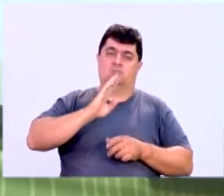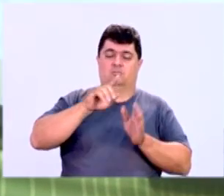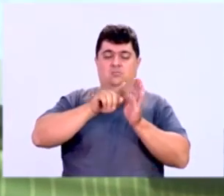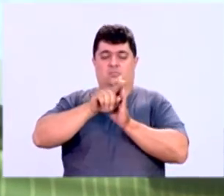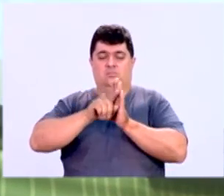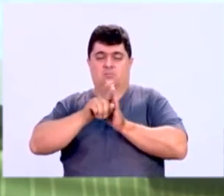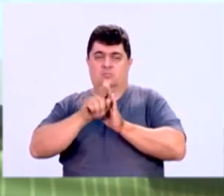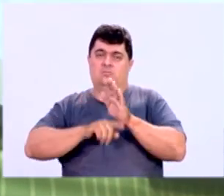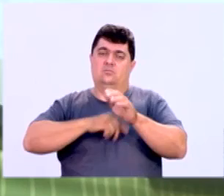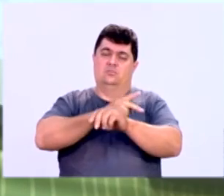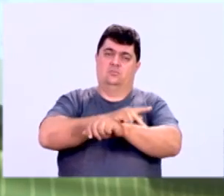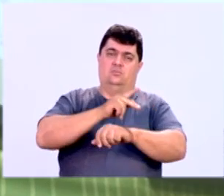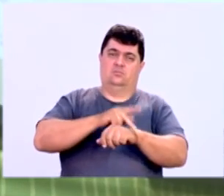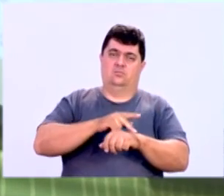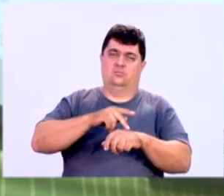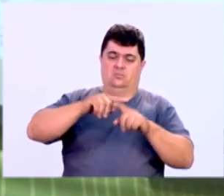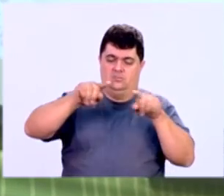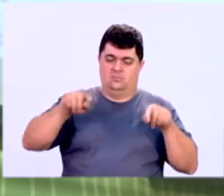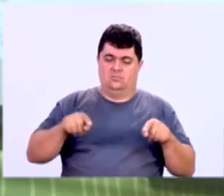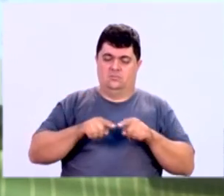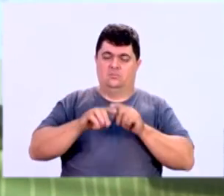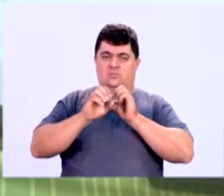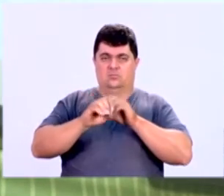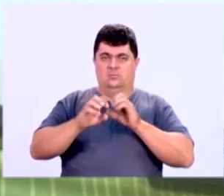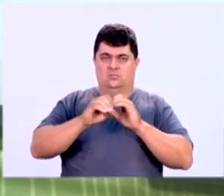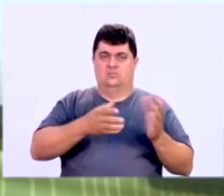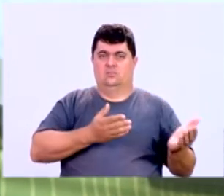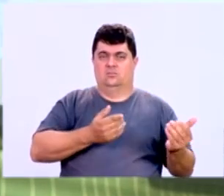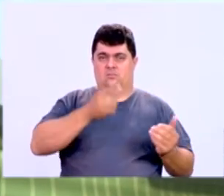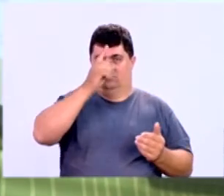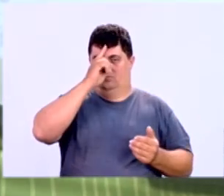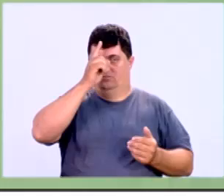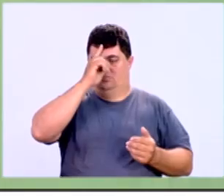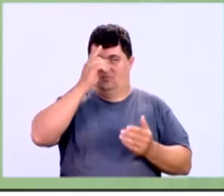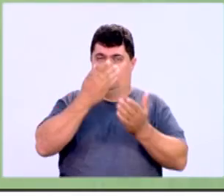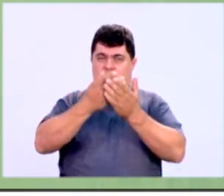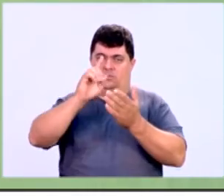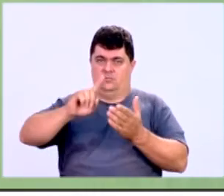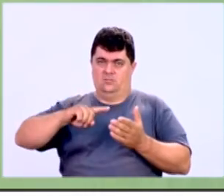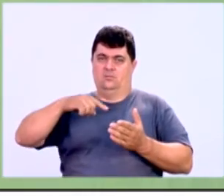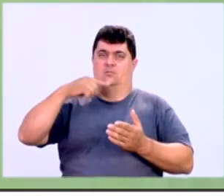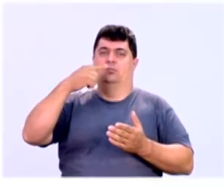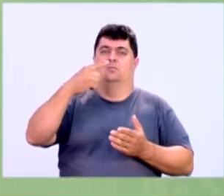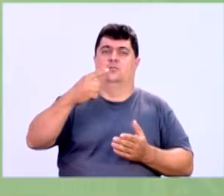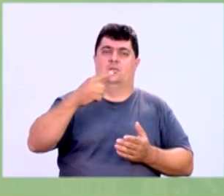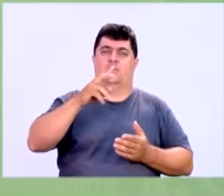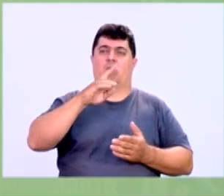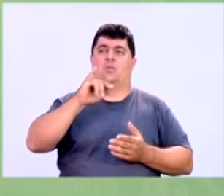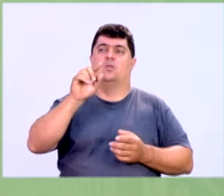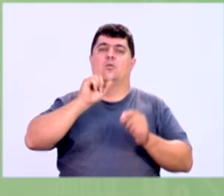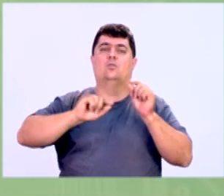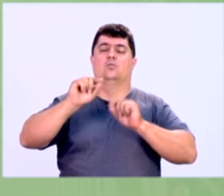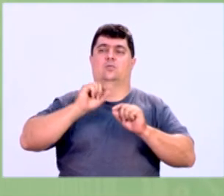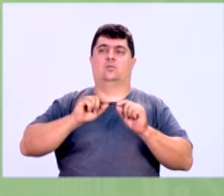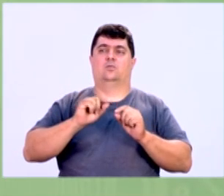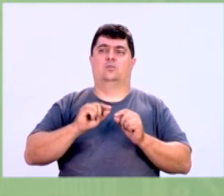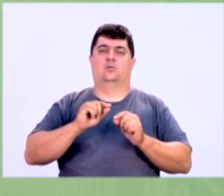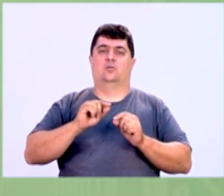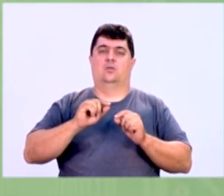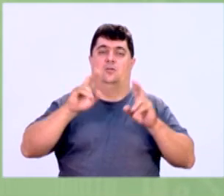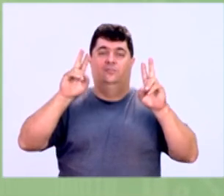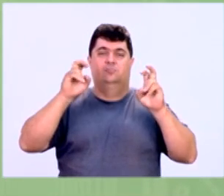prática pedagógica na sala de aula de educação de jovens e adultos. E na próxima aula também nós vamos ver um assunto